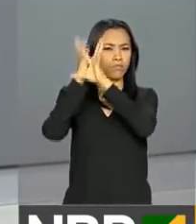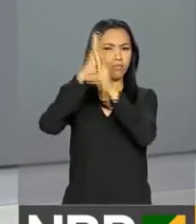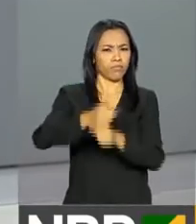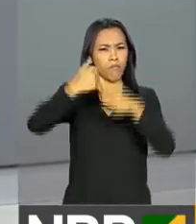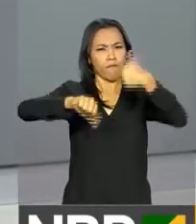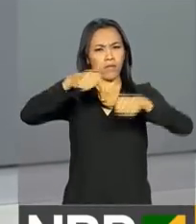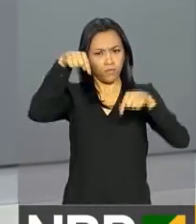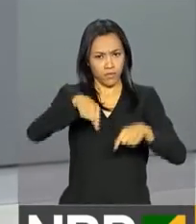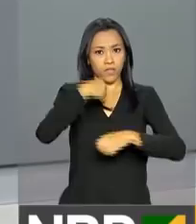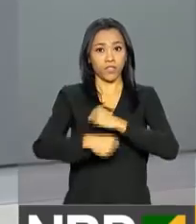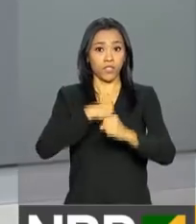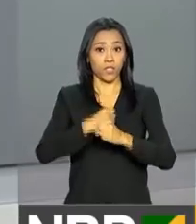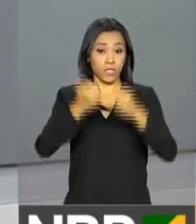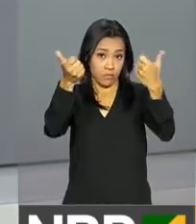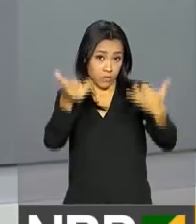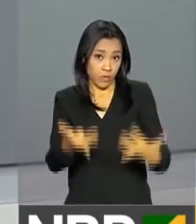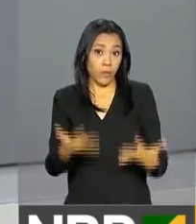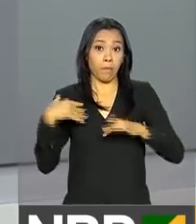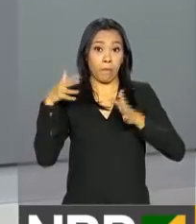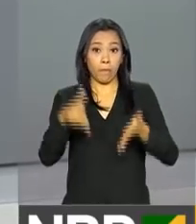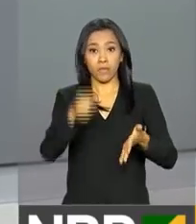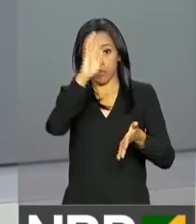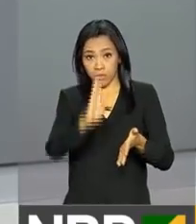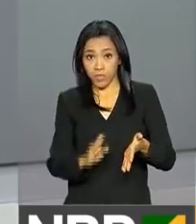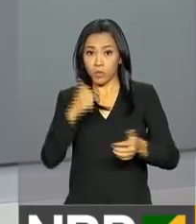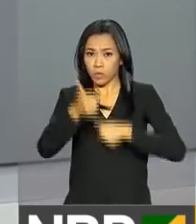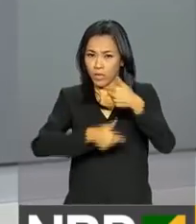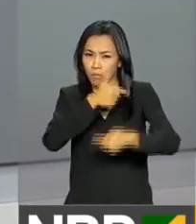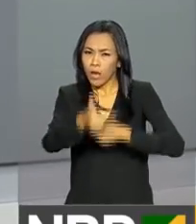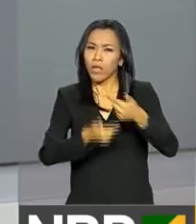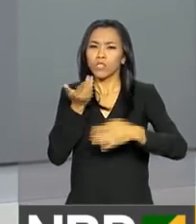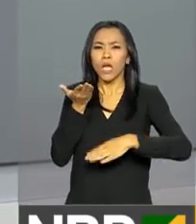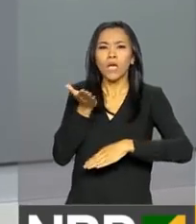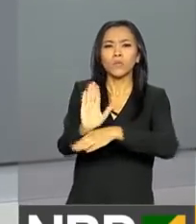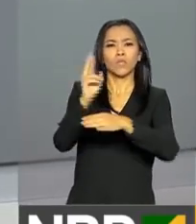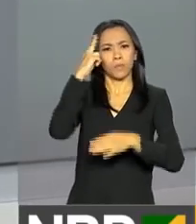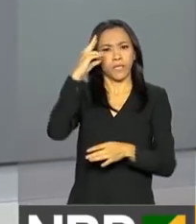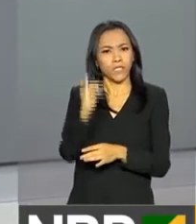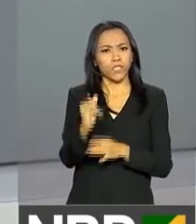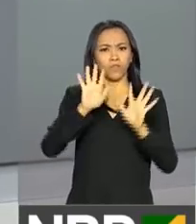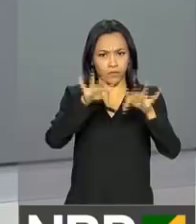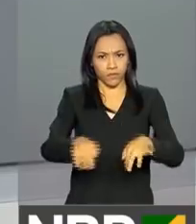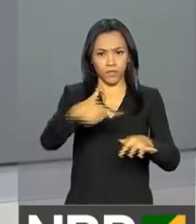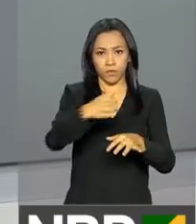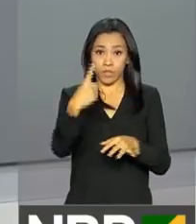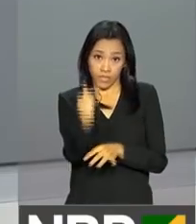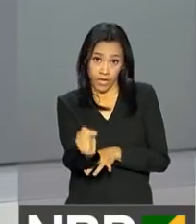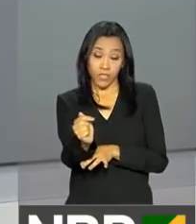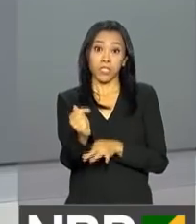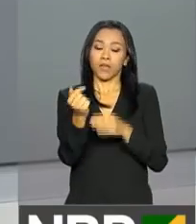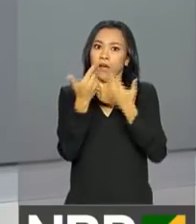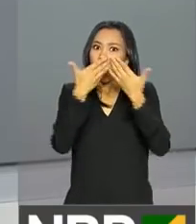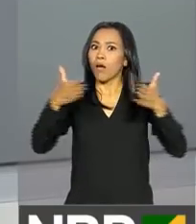deste ano ele destacou que a participação do brasil na operação de estabilização do haiti encerrada em 2017 ampliou o